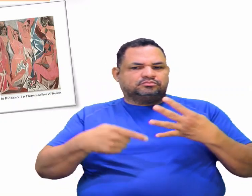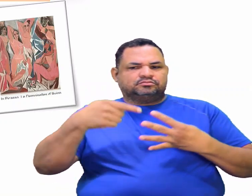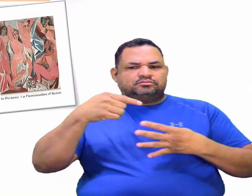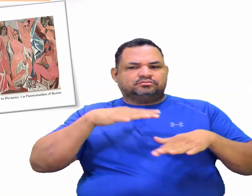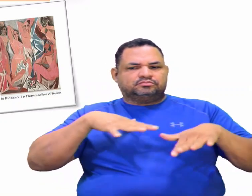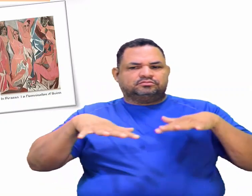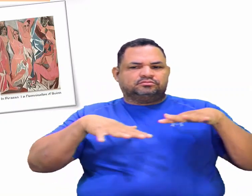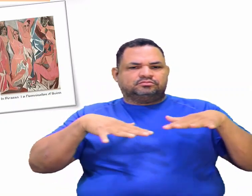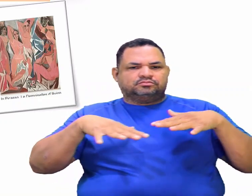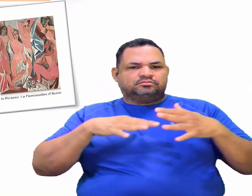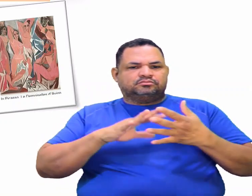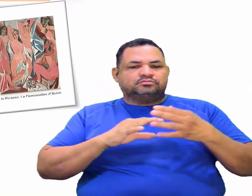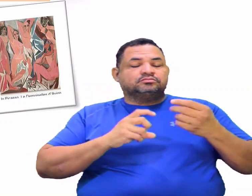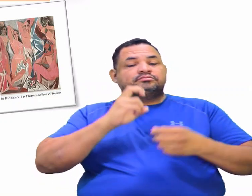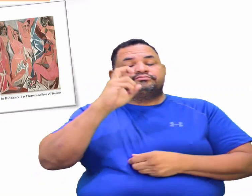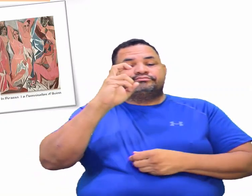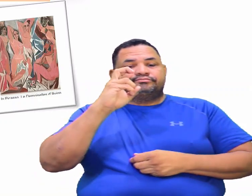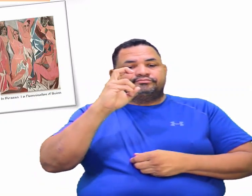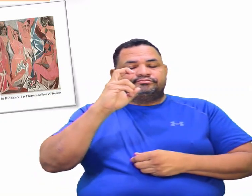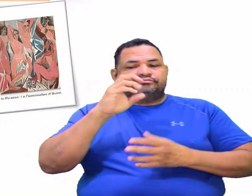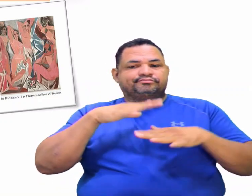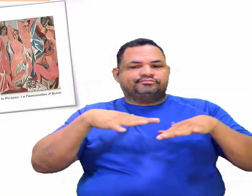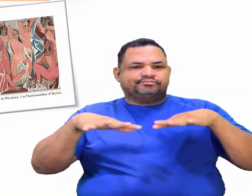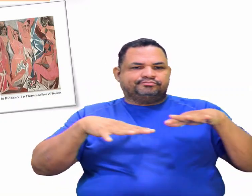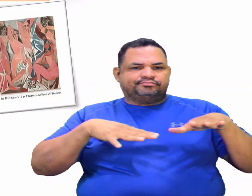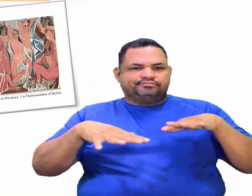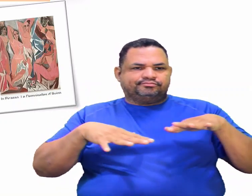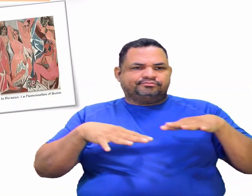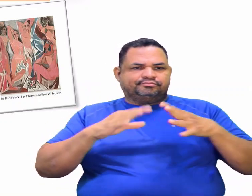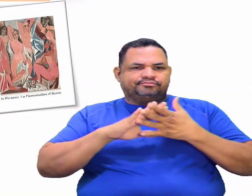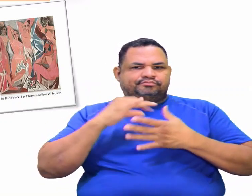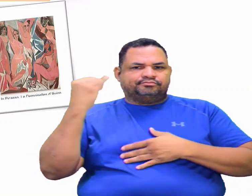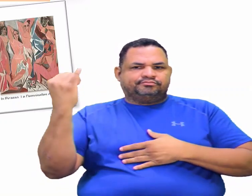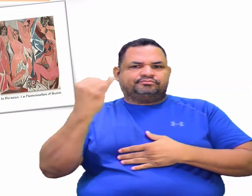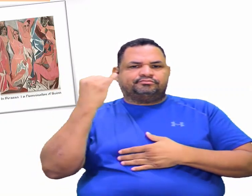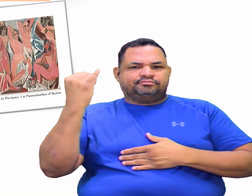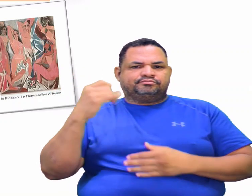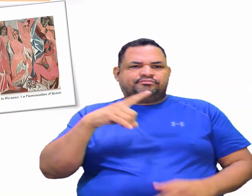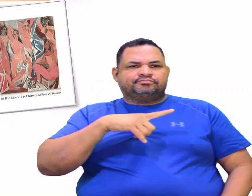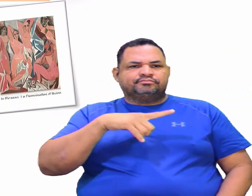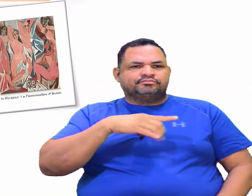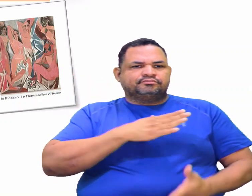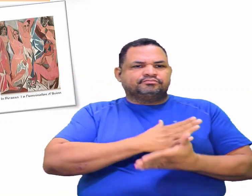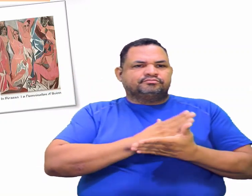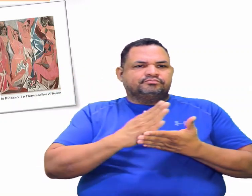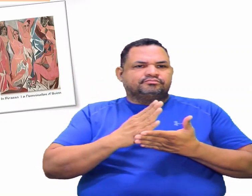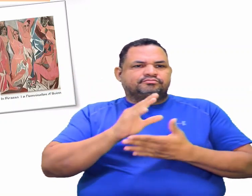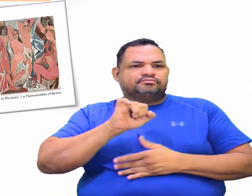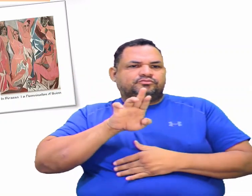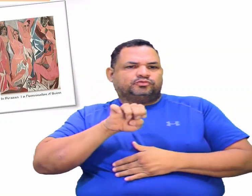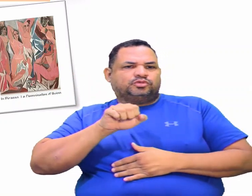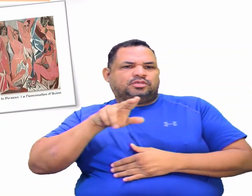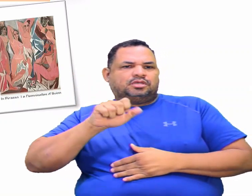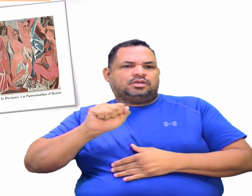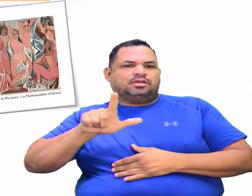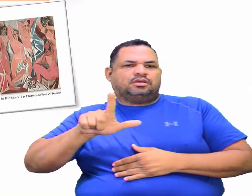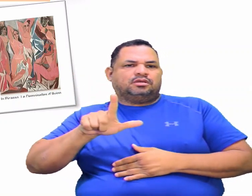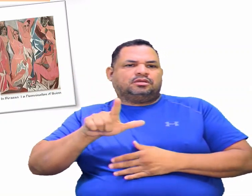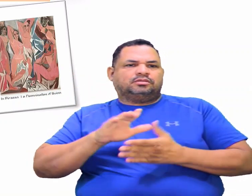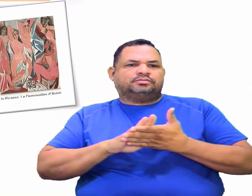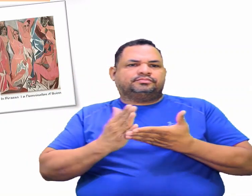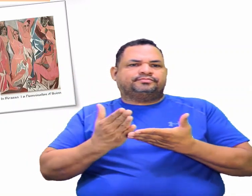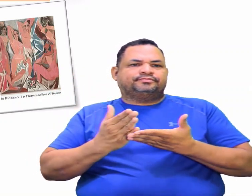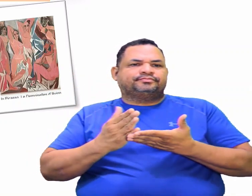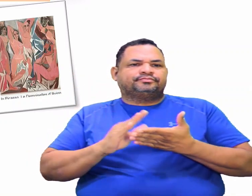muito cinco movimentos foram muito eh importantes né Começando aqui com o surrealismo o